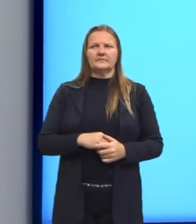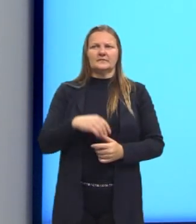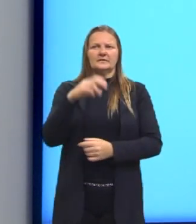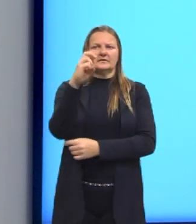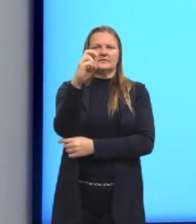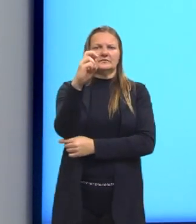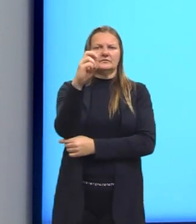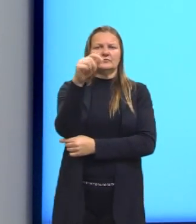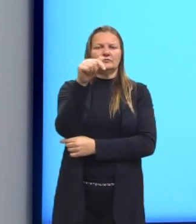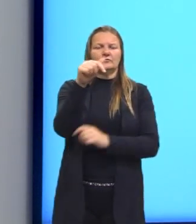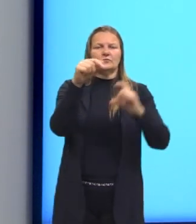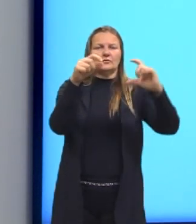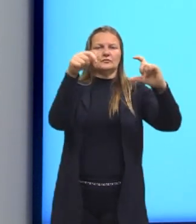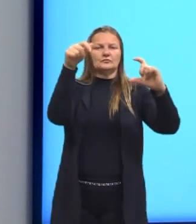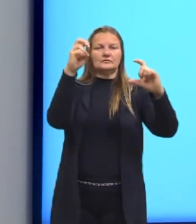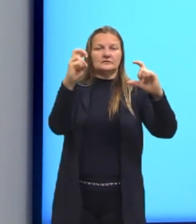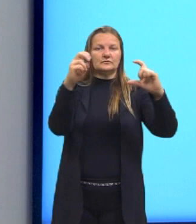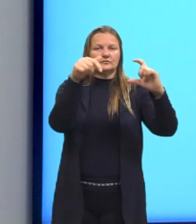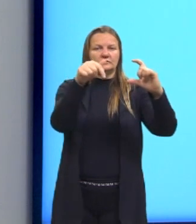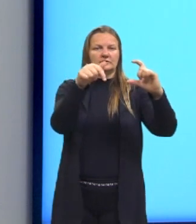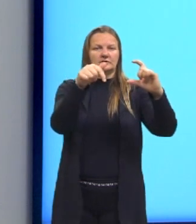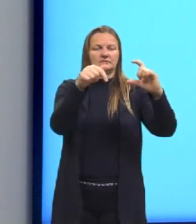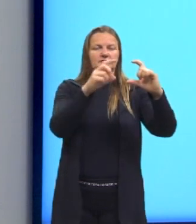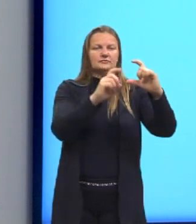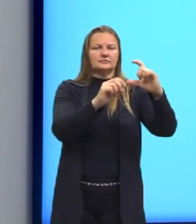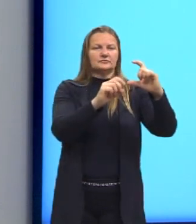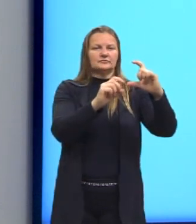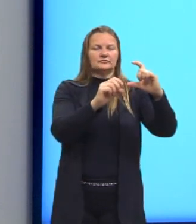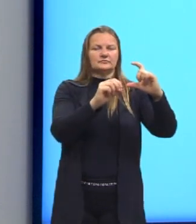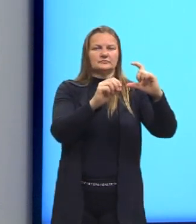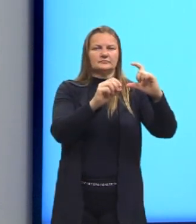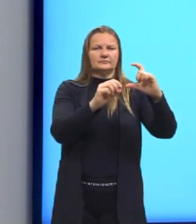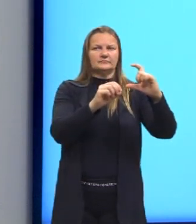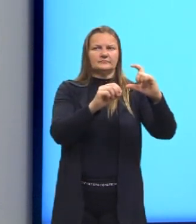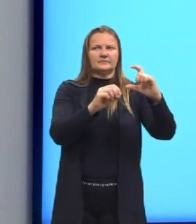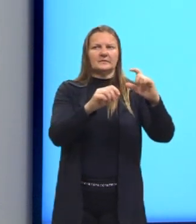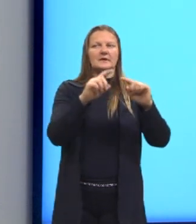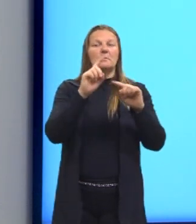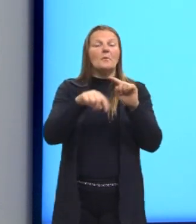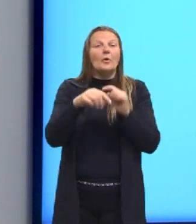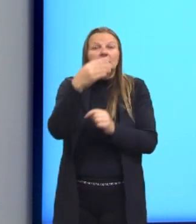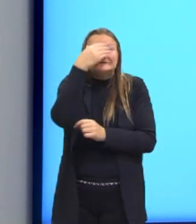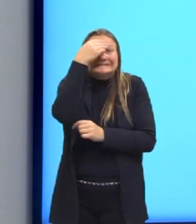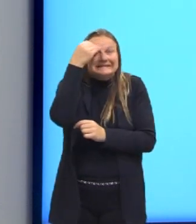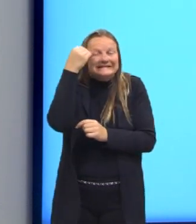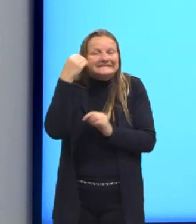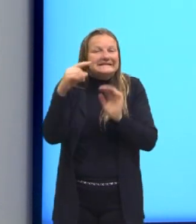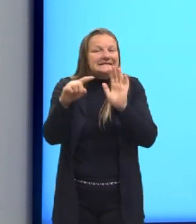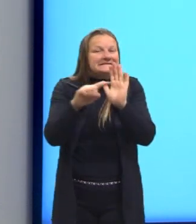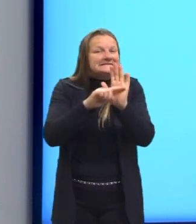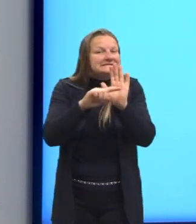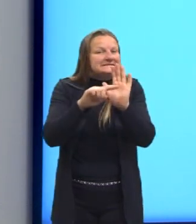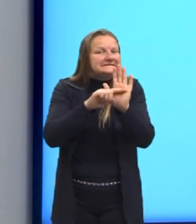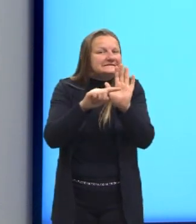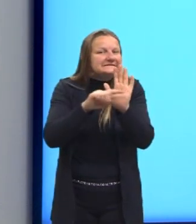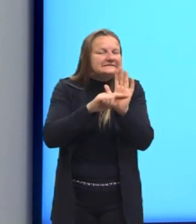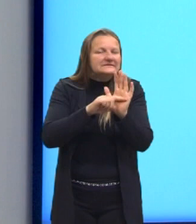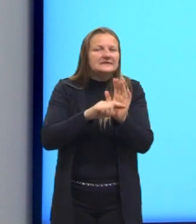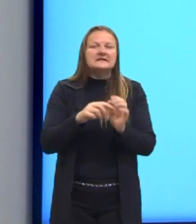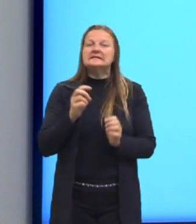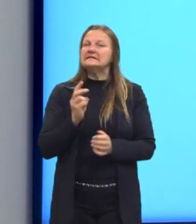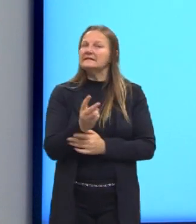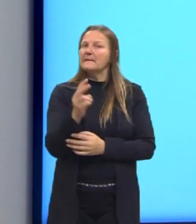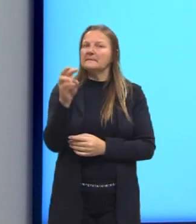seria o 5 vezes o 7 vezes o 10, só que não podemos esquecer de inverter o sinal, então coloca